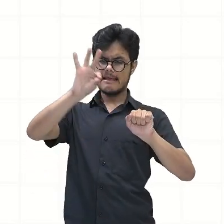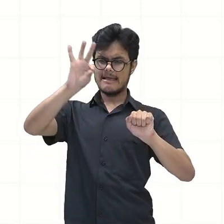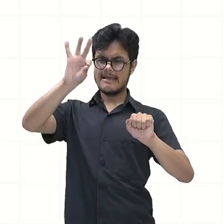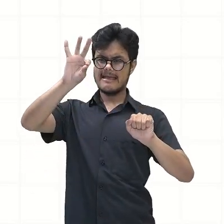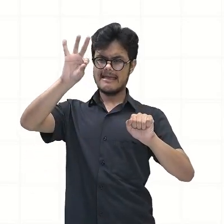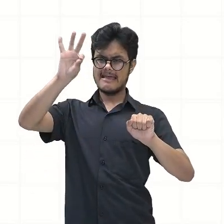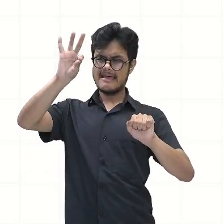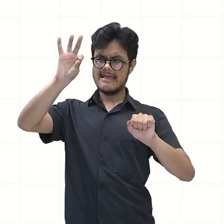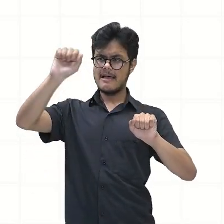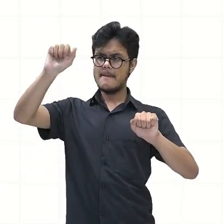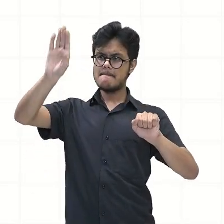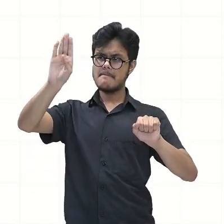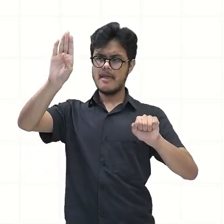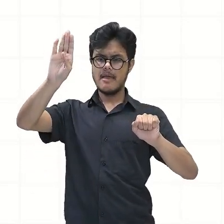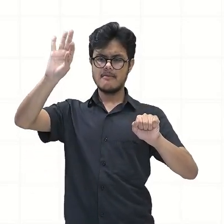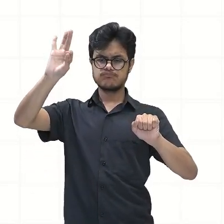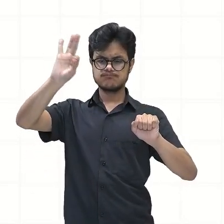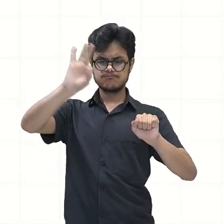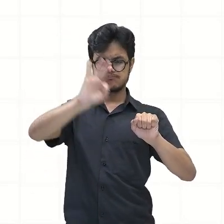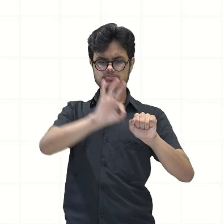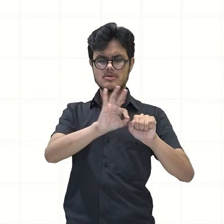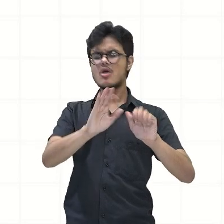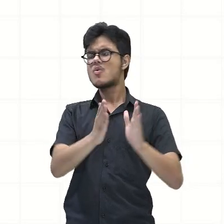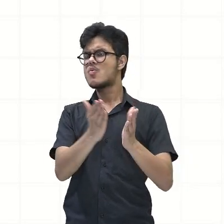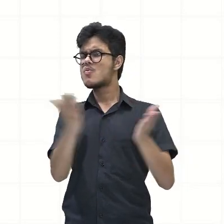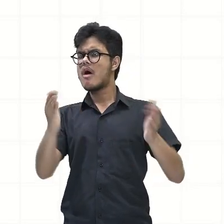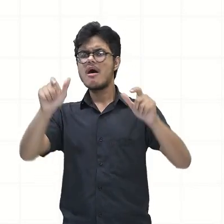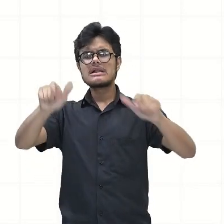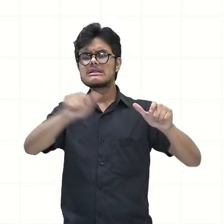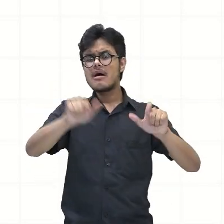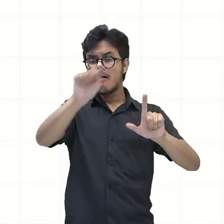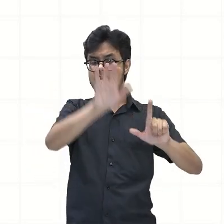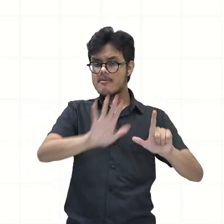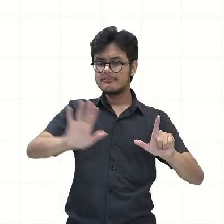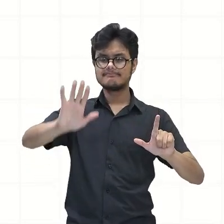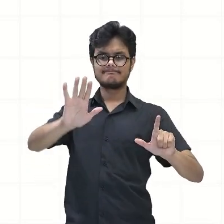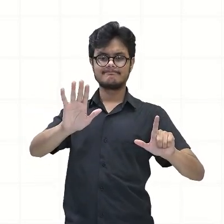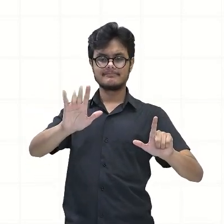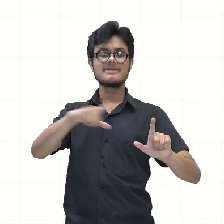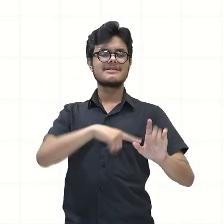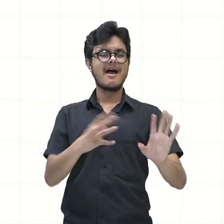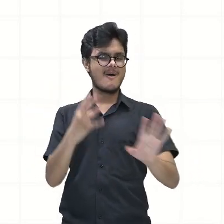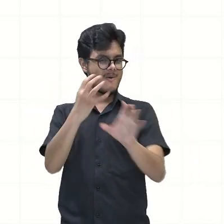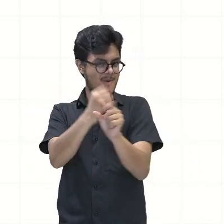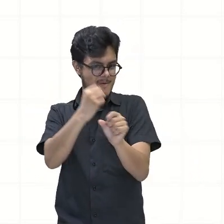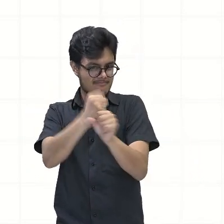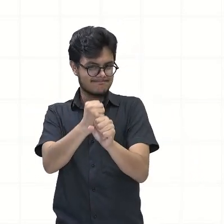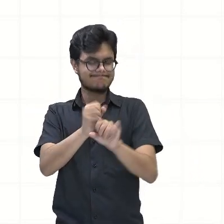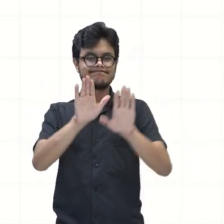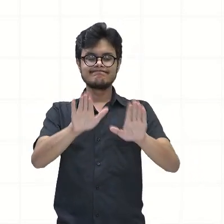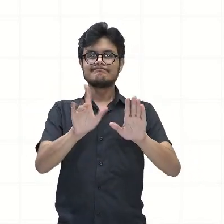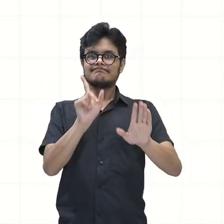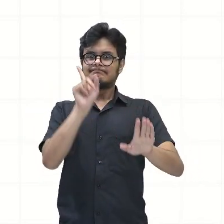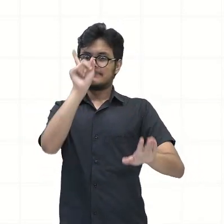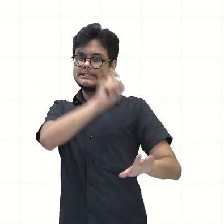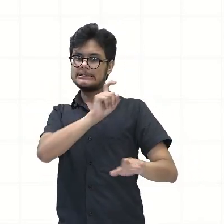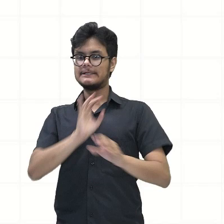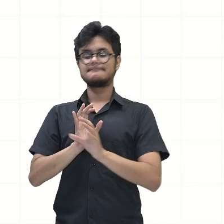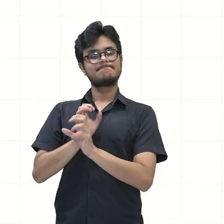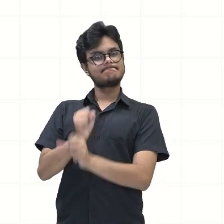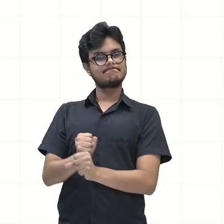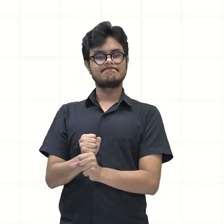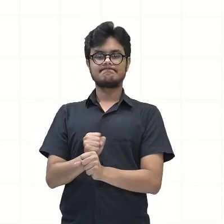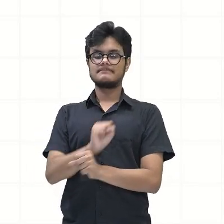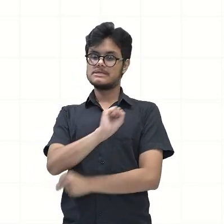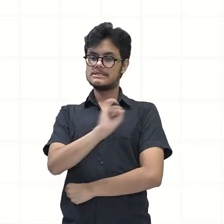que posição ele vai estar, né? Porque aí a gente tem um cálculo maior, né? Quando ela